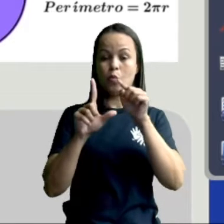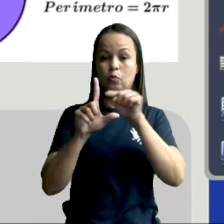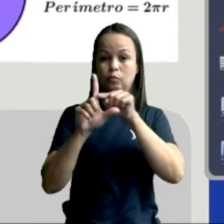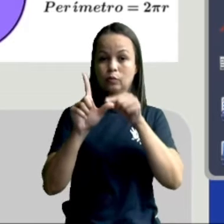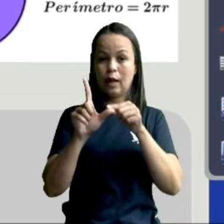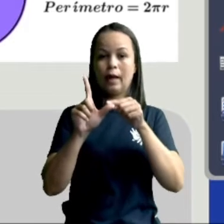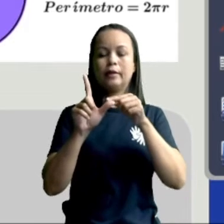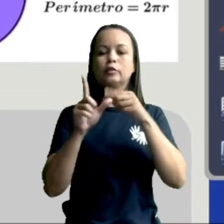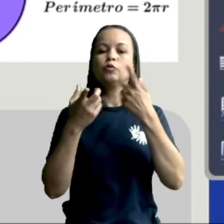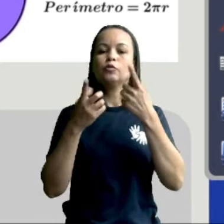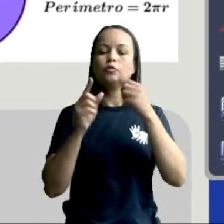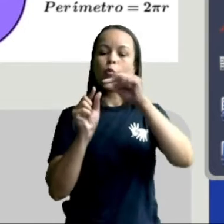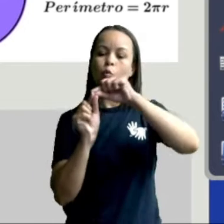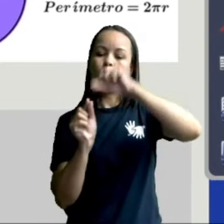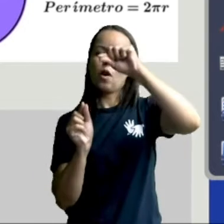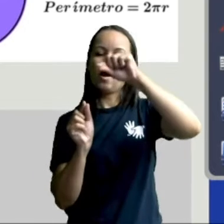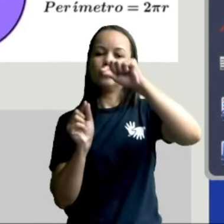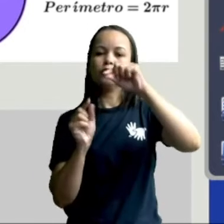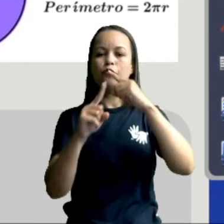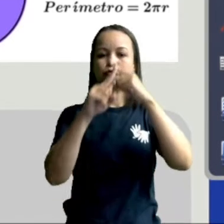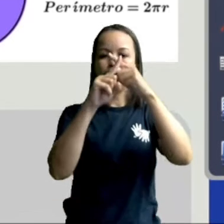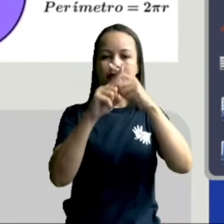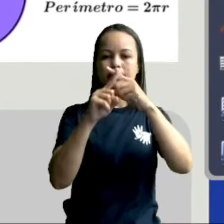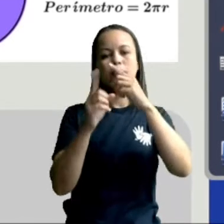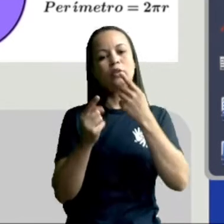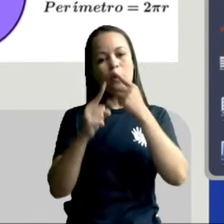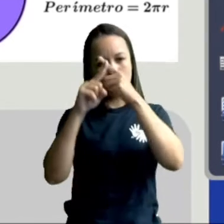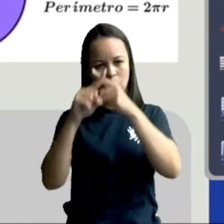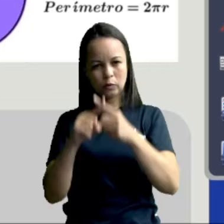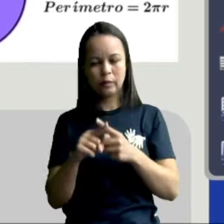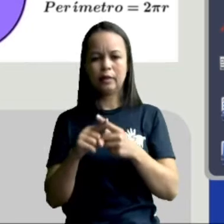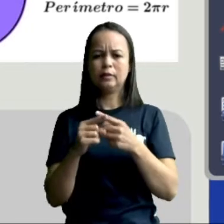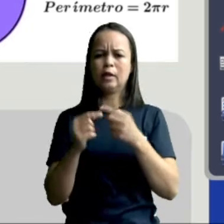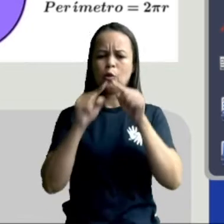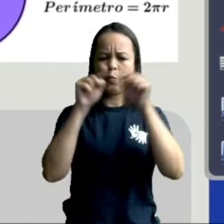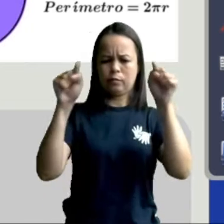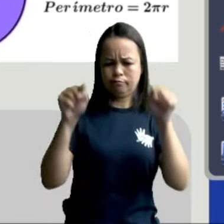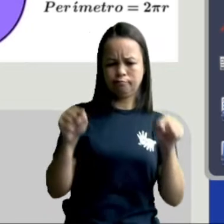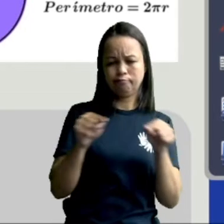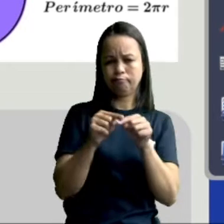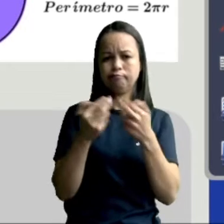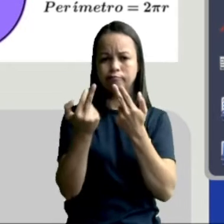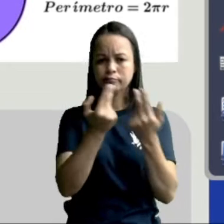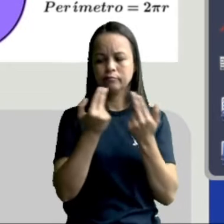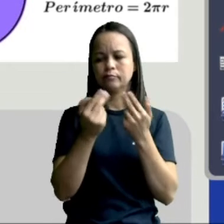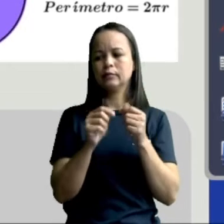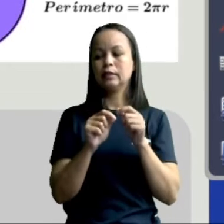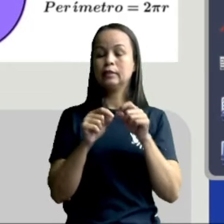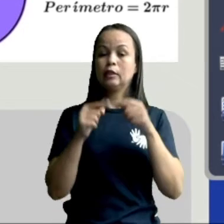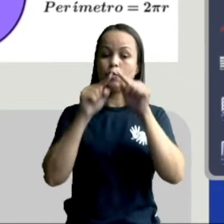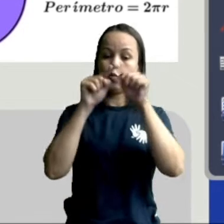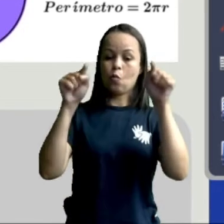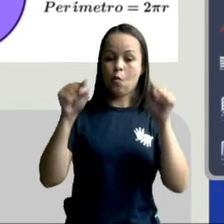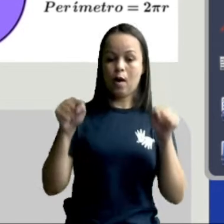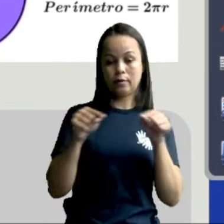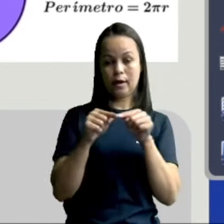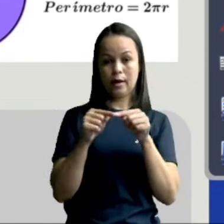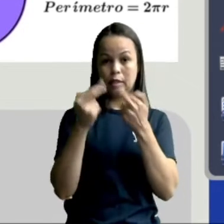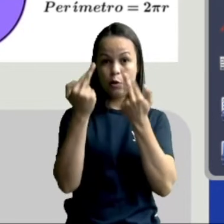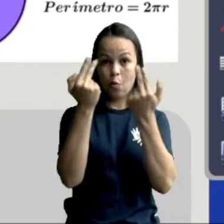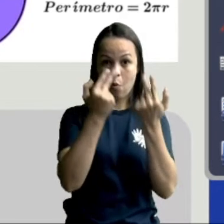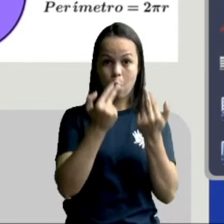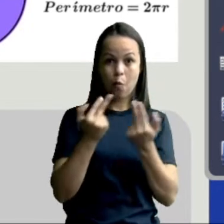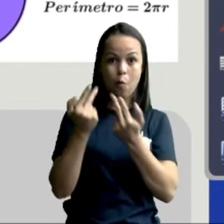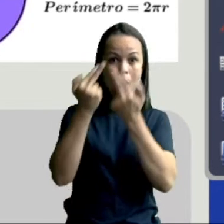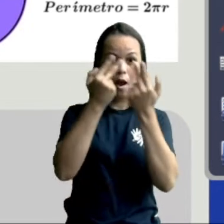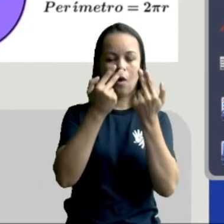ele mesmo, lado vezes lado. É a mesma fórmula do retângulo, sendo que no quadrado os lados são iguais e um